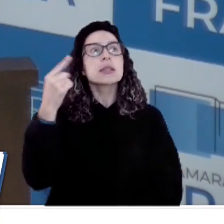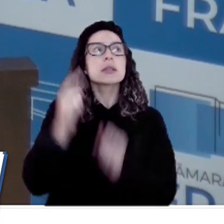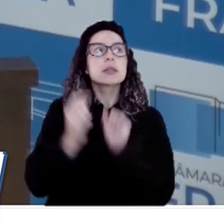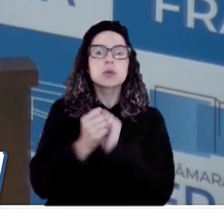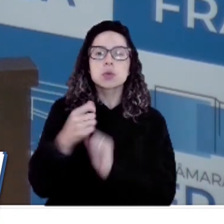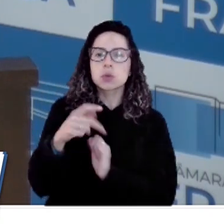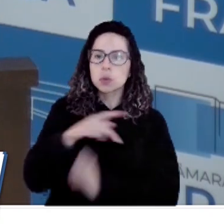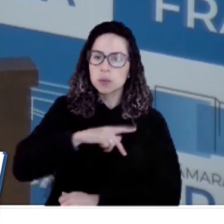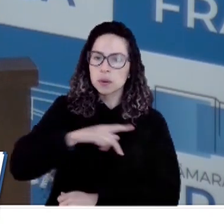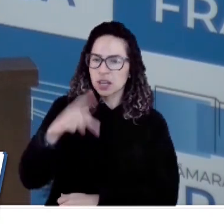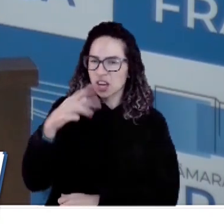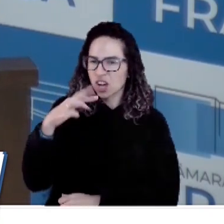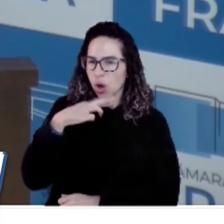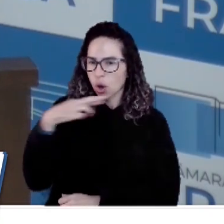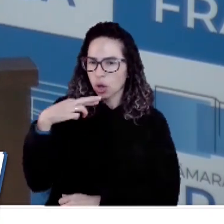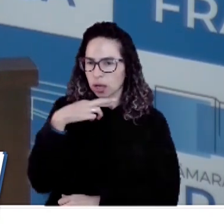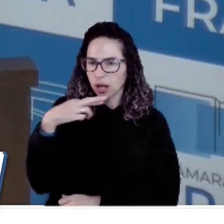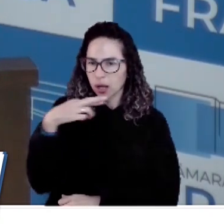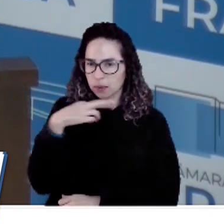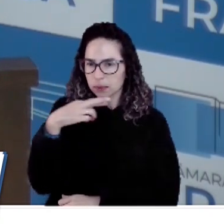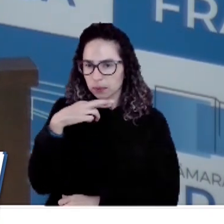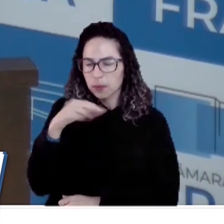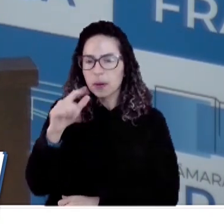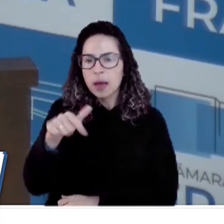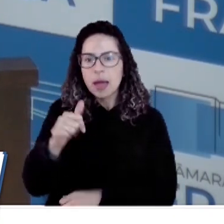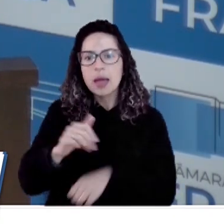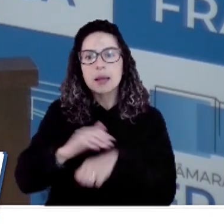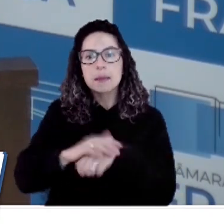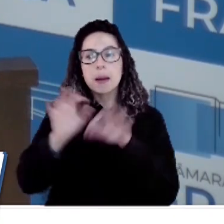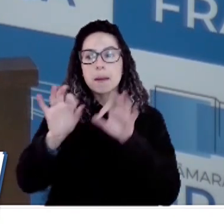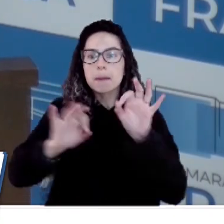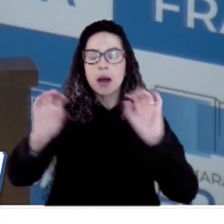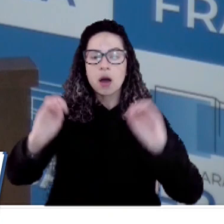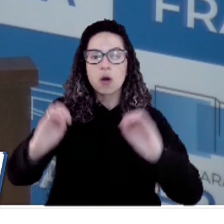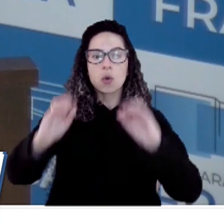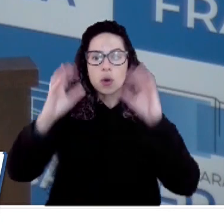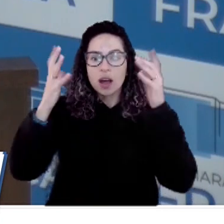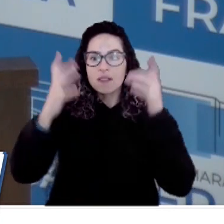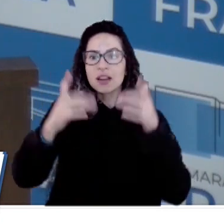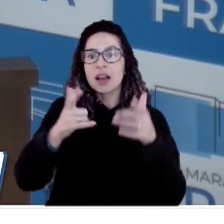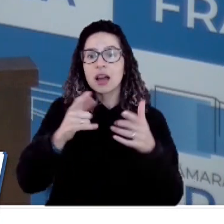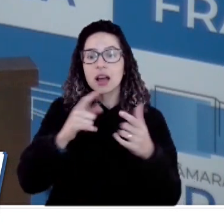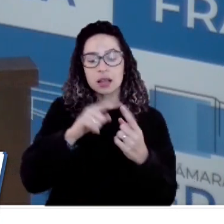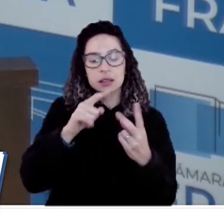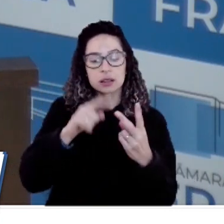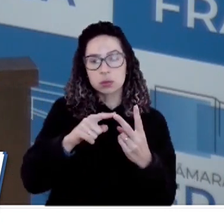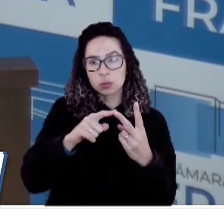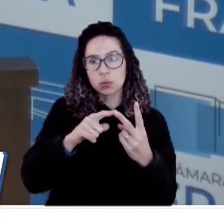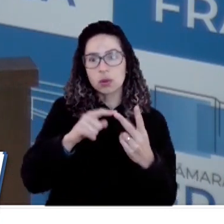frente parlamentar, de fazer um grande evento entre as duas frentes parlamentares, a da